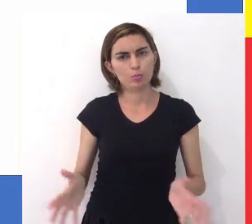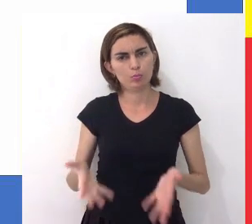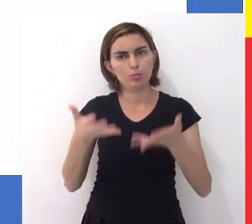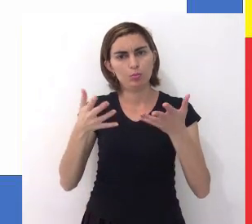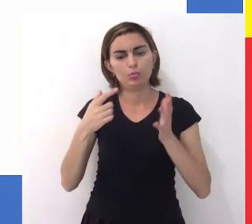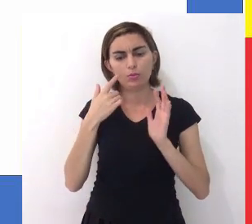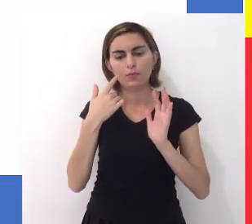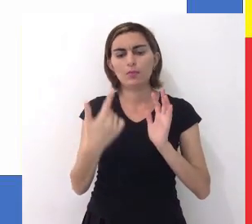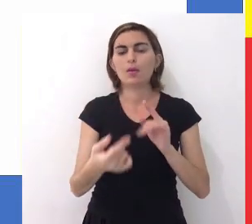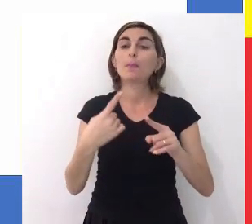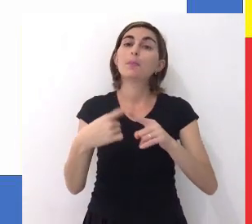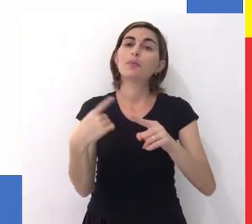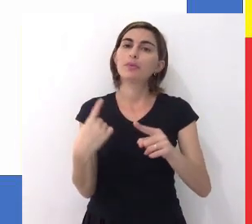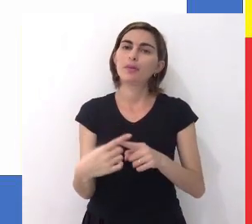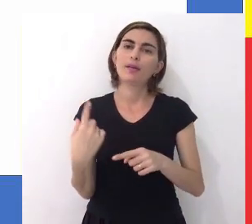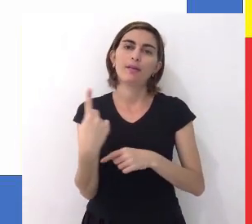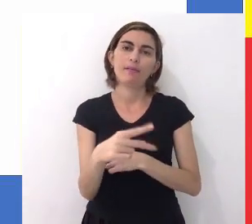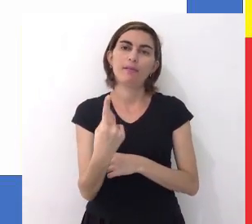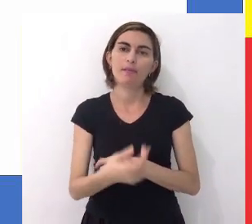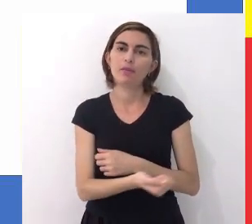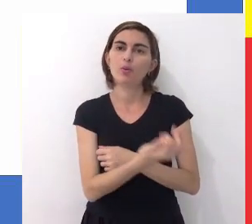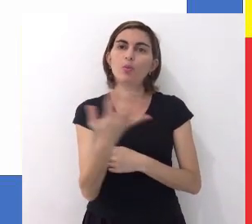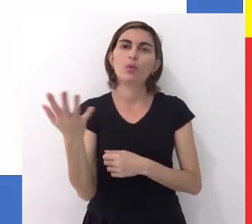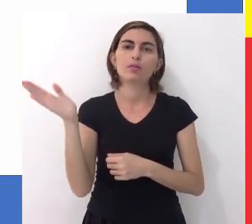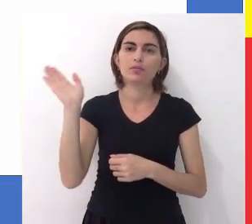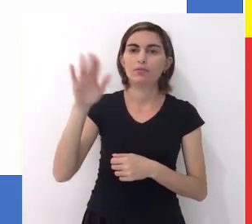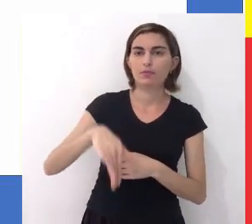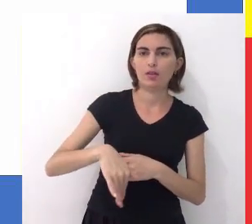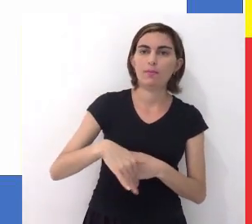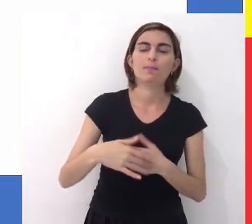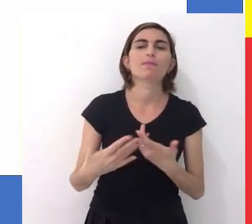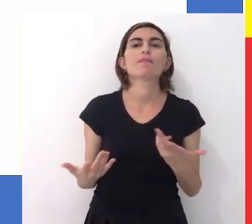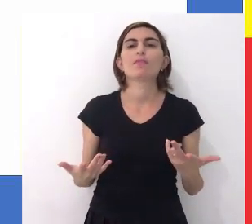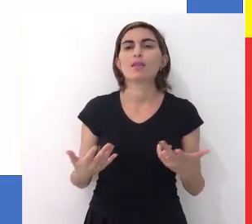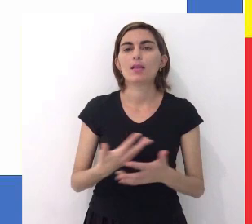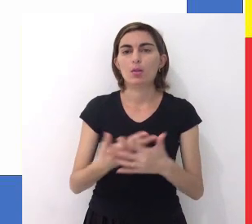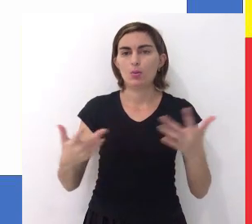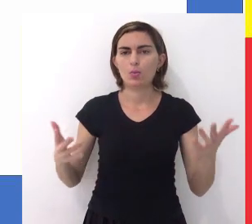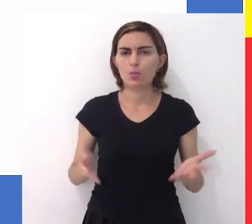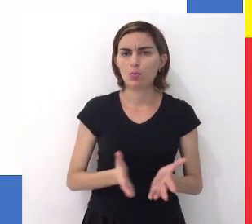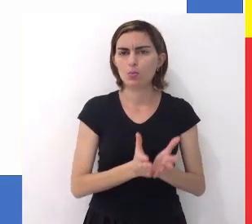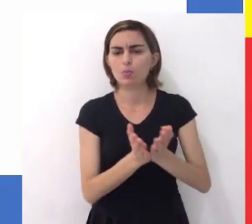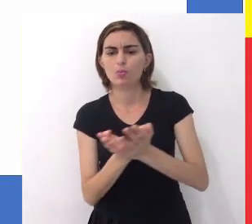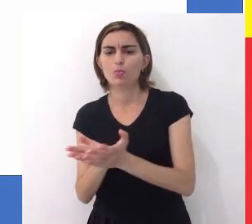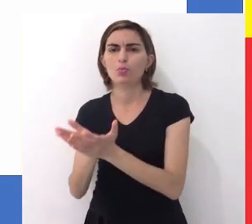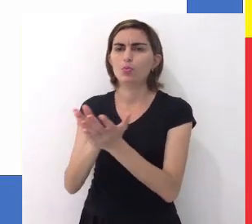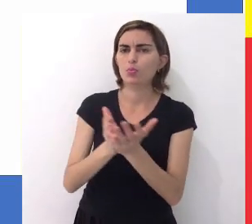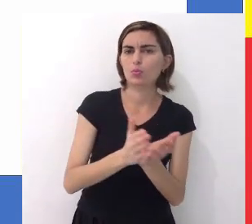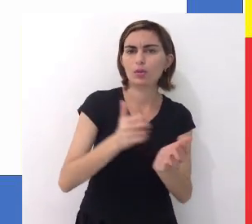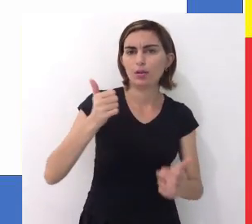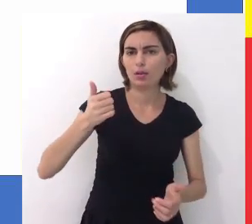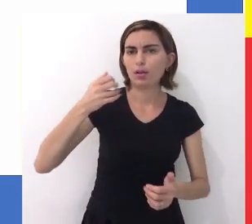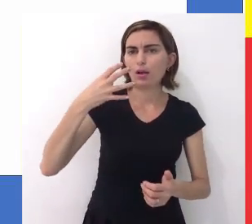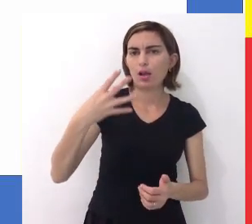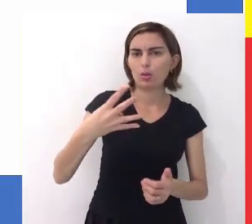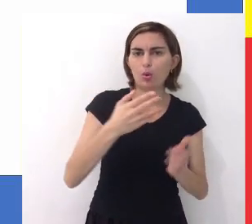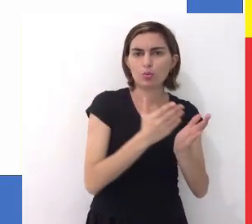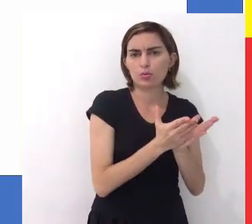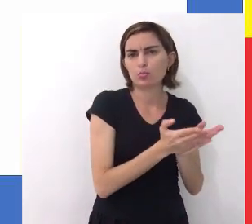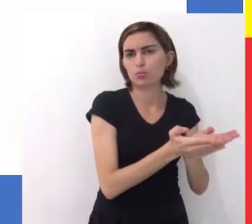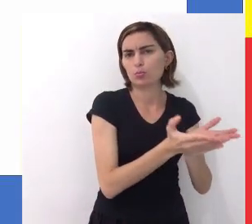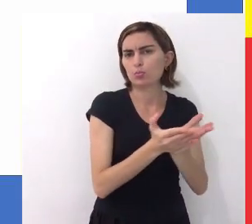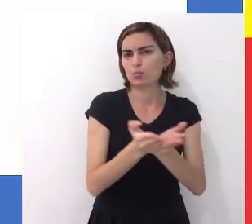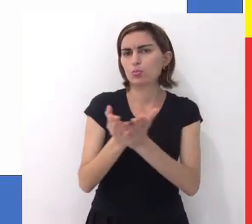destaque para ele, porque quando ele vem para cá com as suas embarcações, são 14 embarcações,